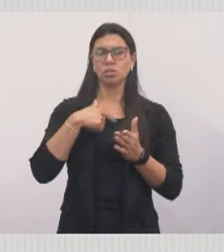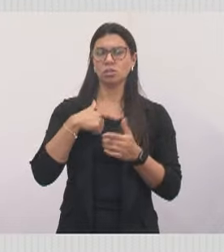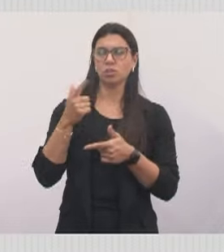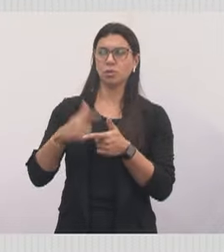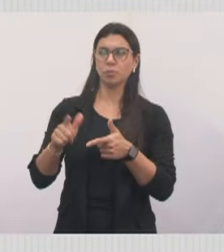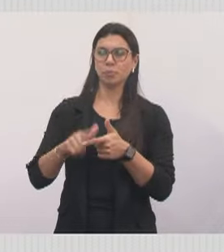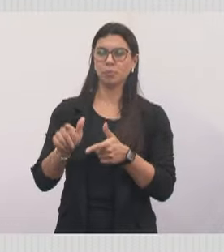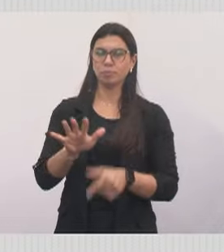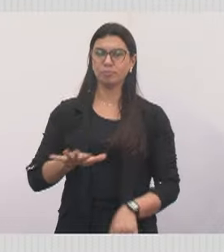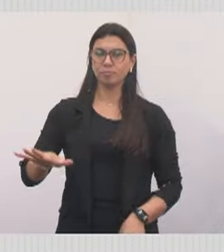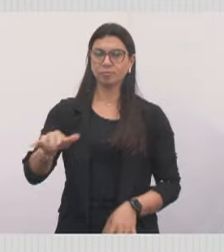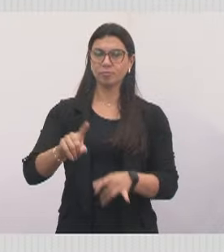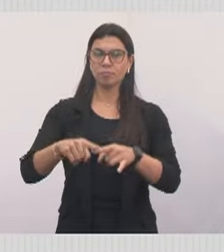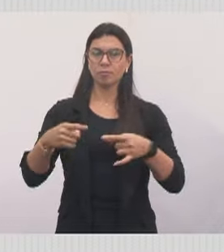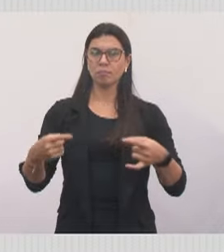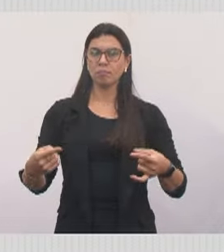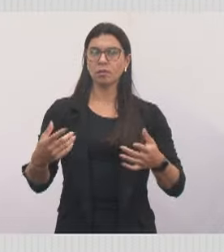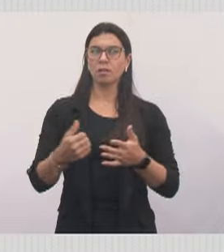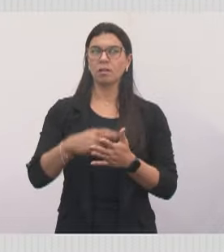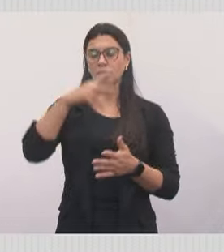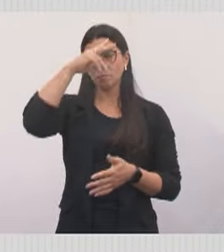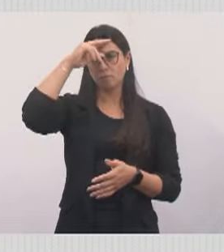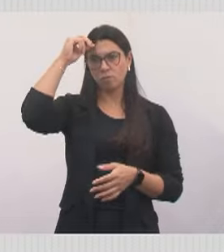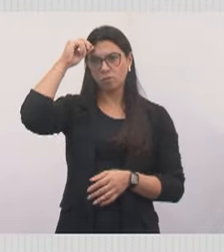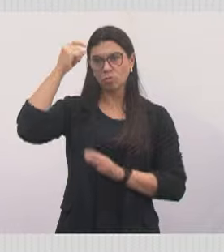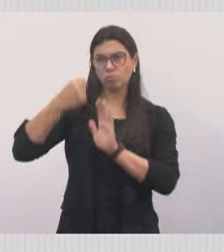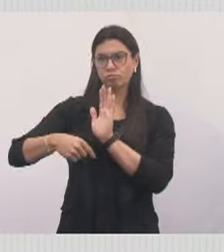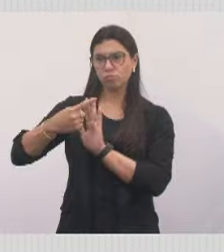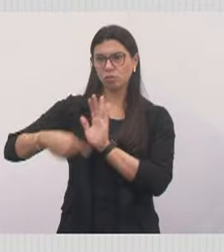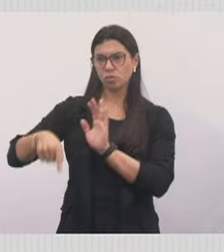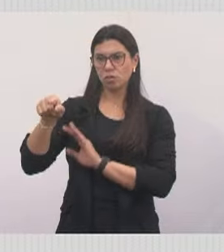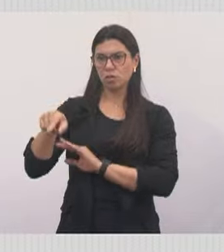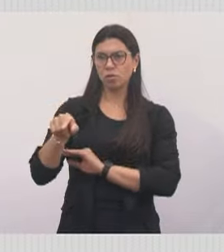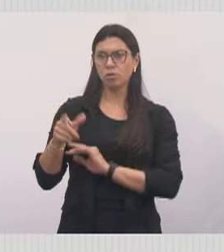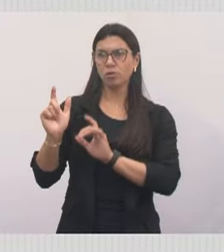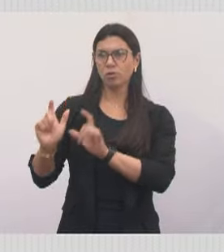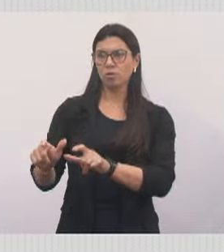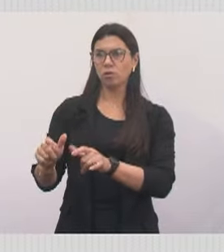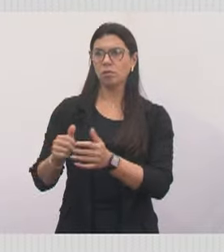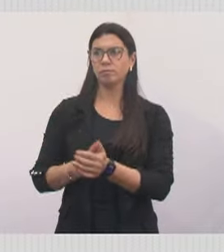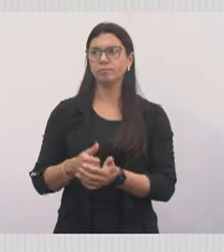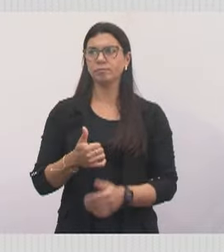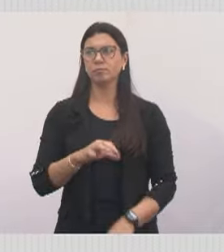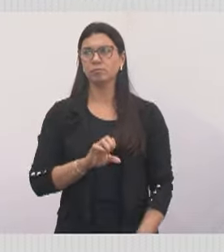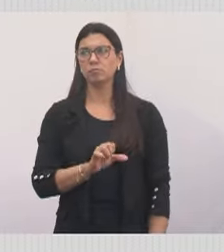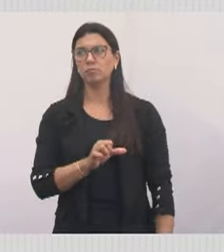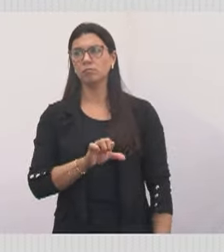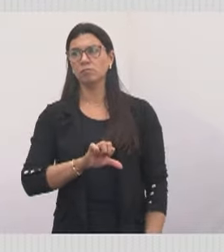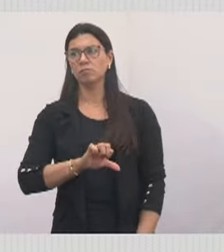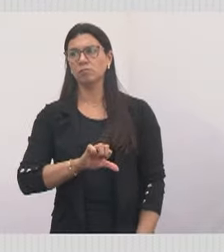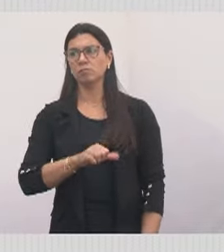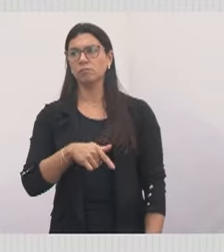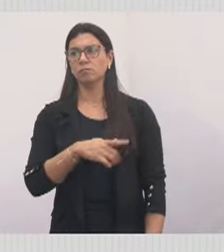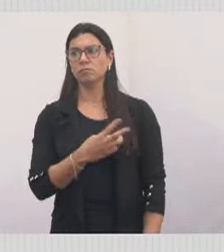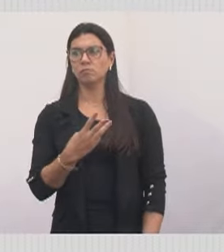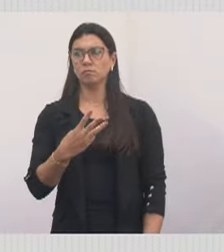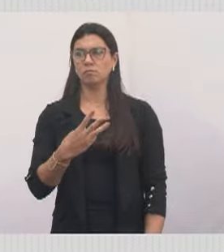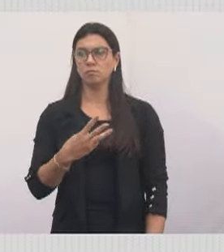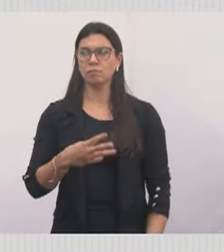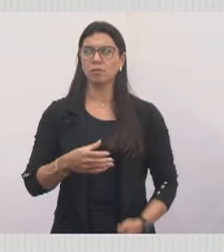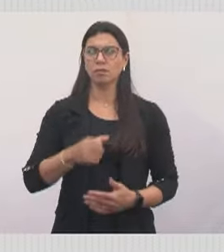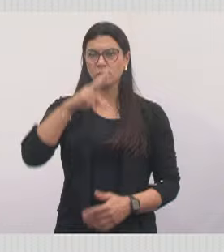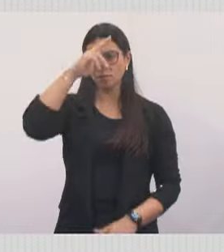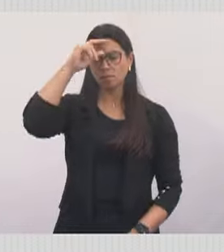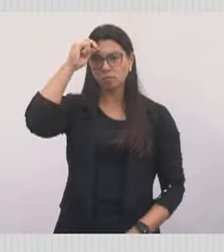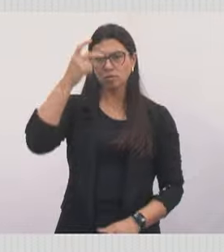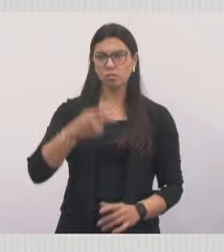foi desapropriado pela Prefeitura Municipal através do decreto, conforme segue, aí de 1973. Próximo. A Prefeitura